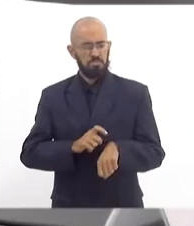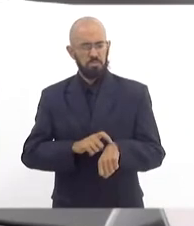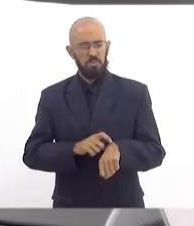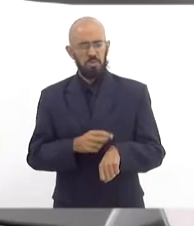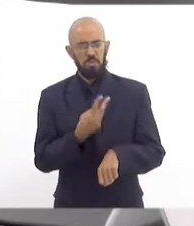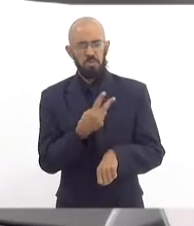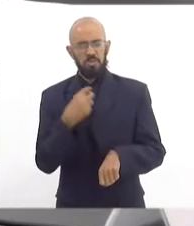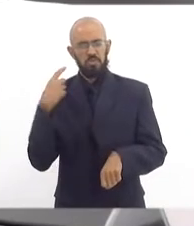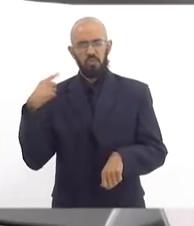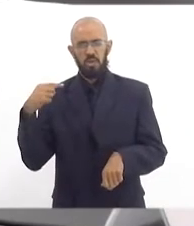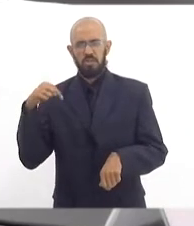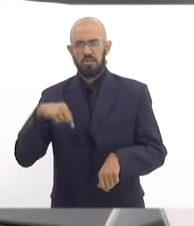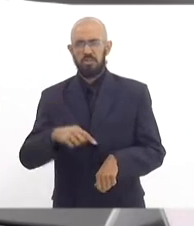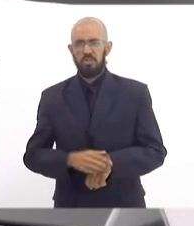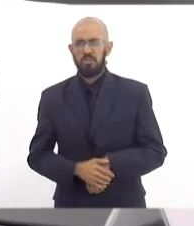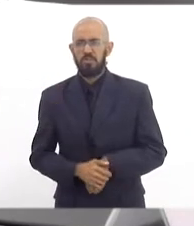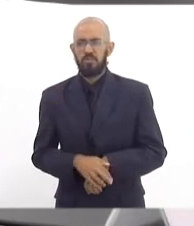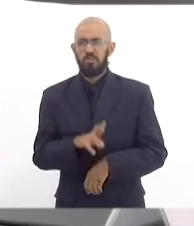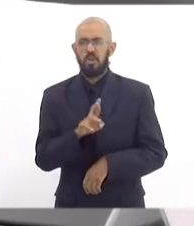Olá Rodrigo